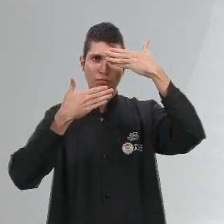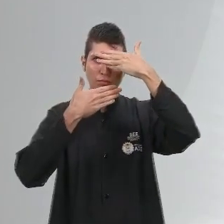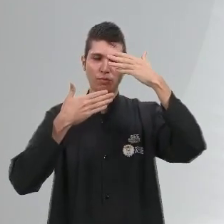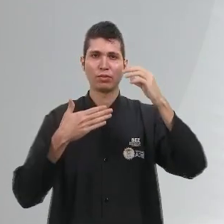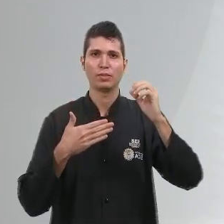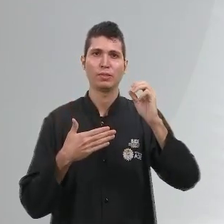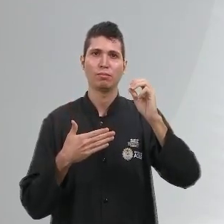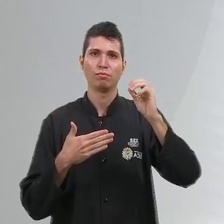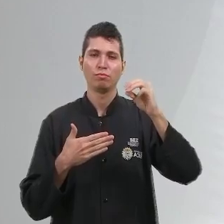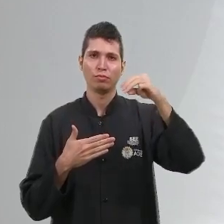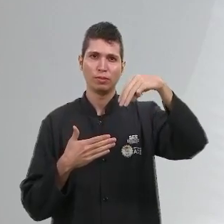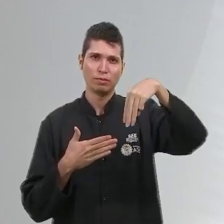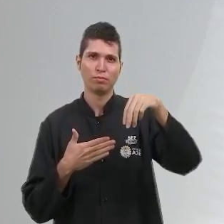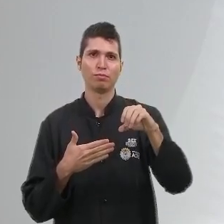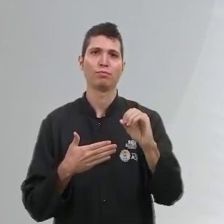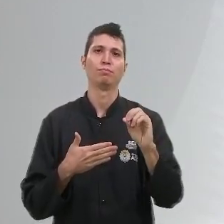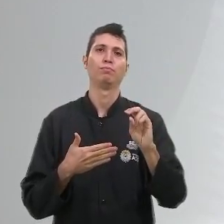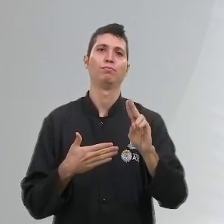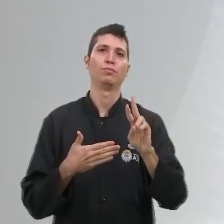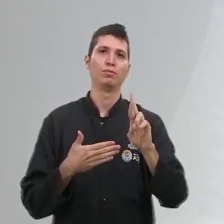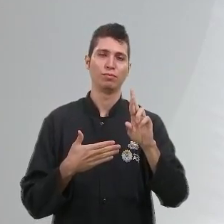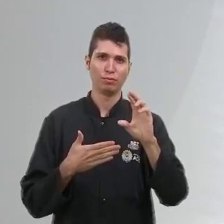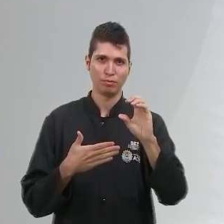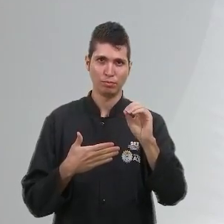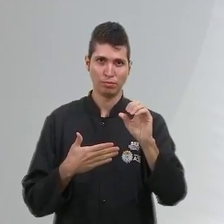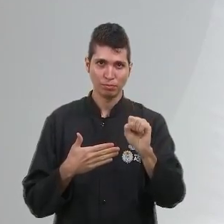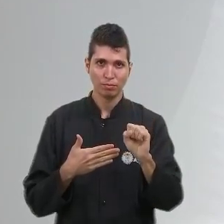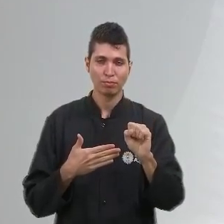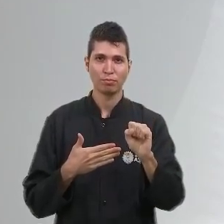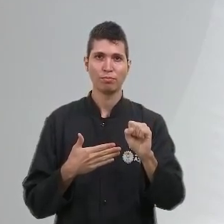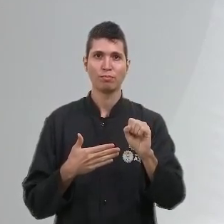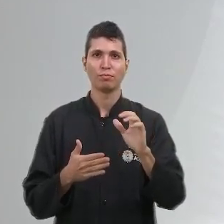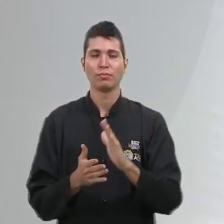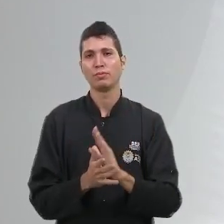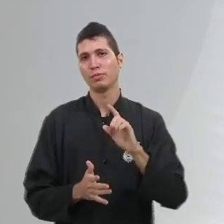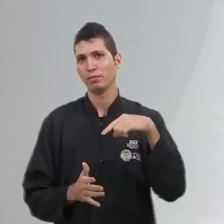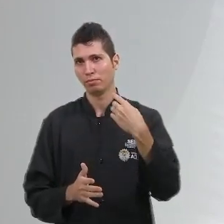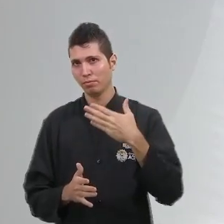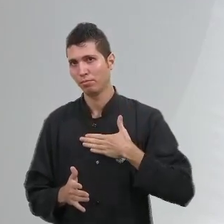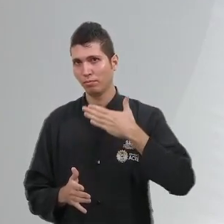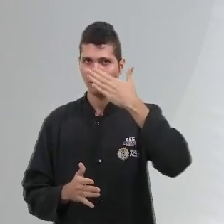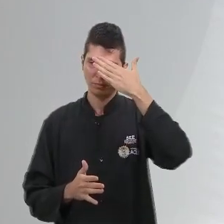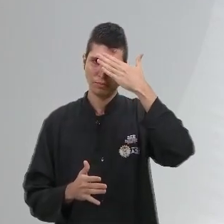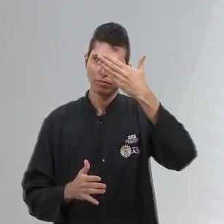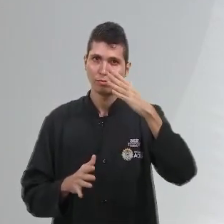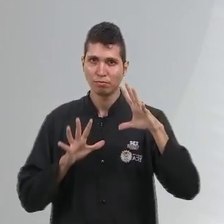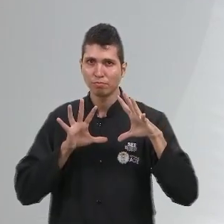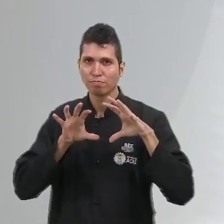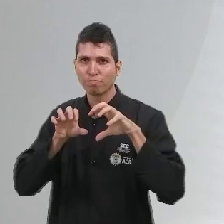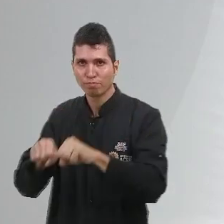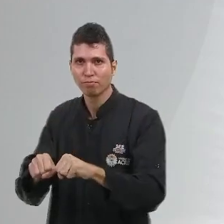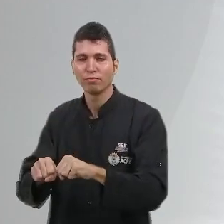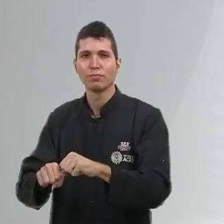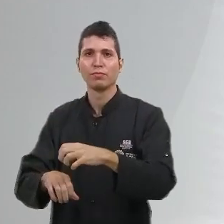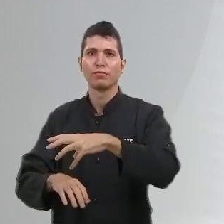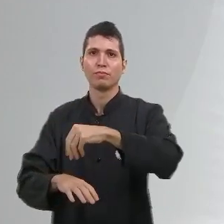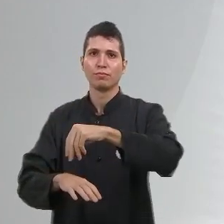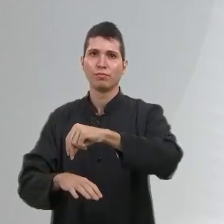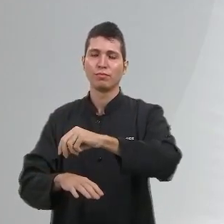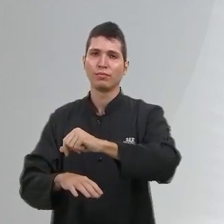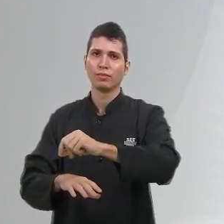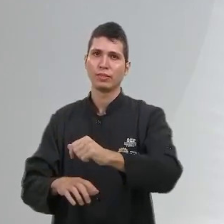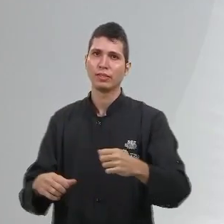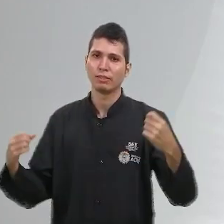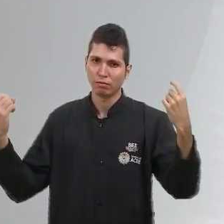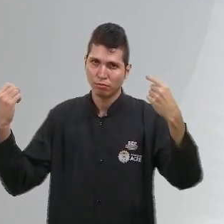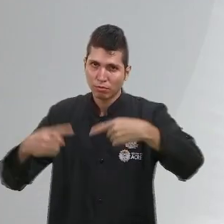religião muçulmana, né? Composta pelos árabes, também tomaram esse território. E esse conflito, ele foi